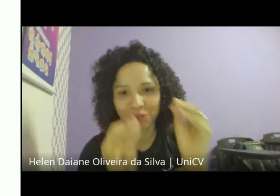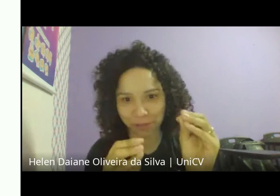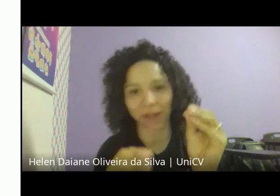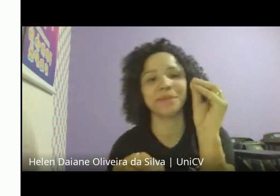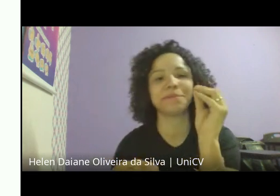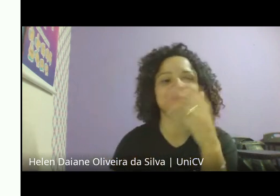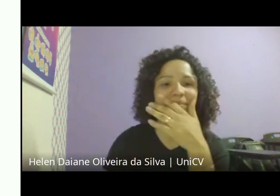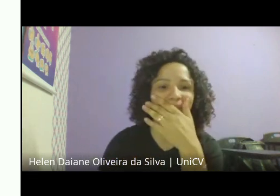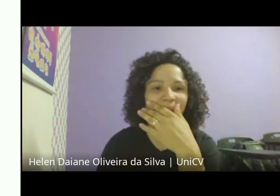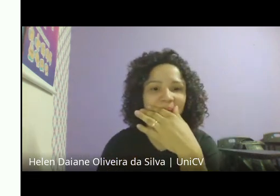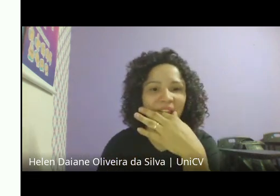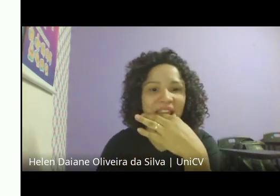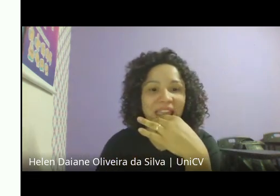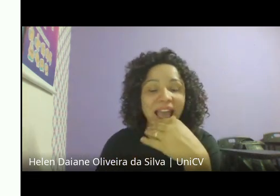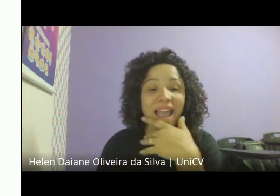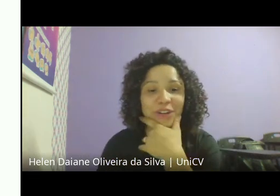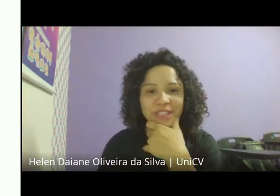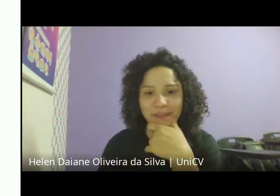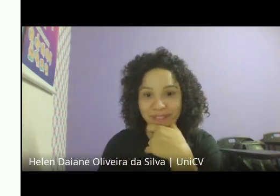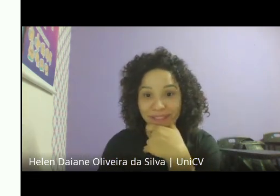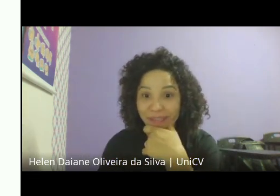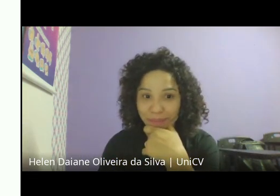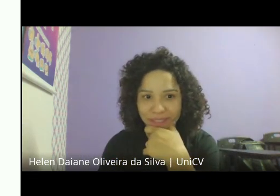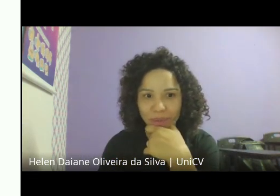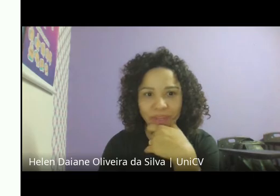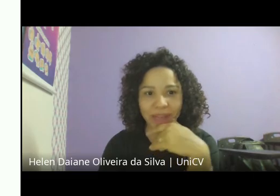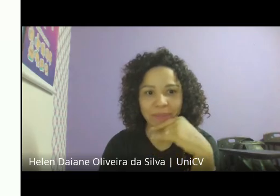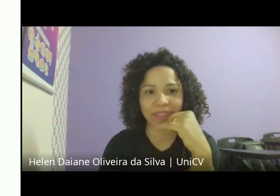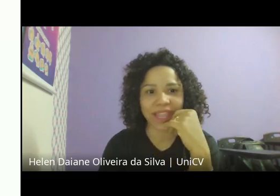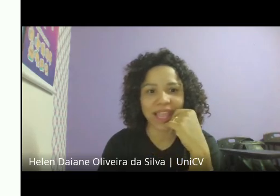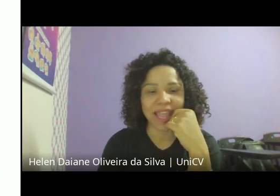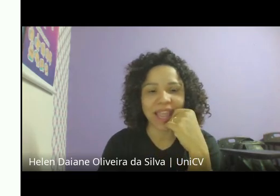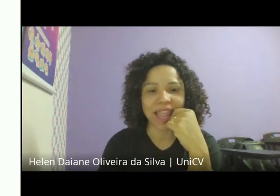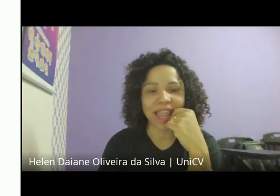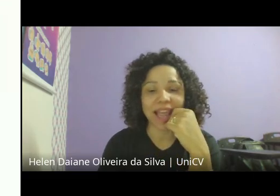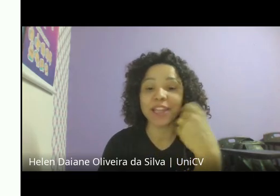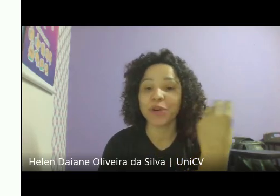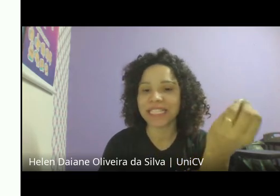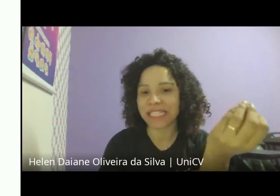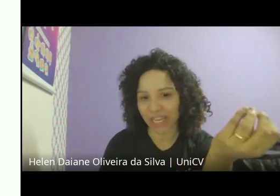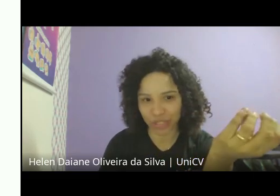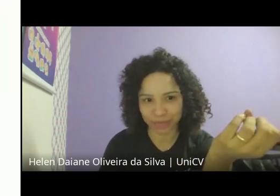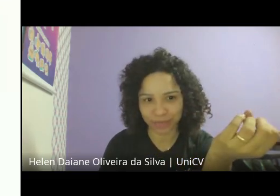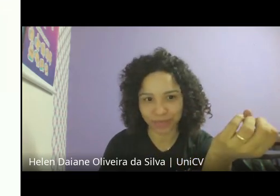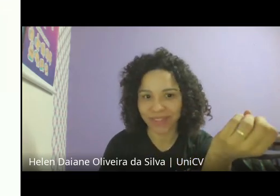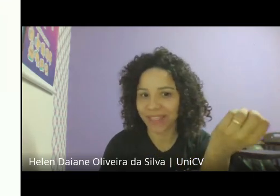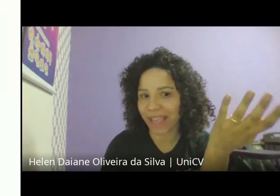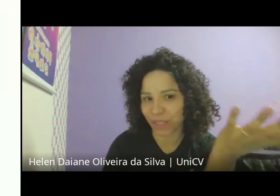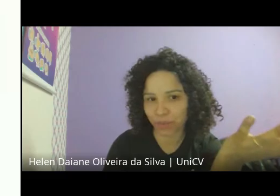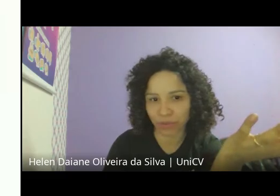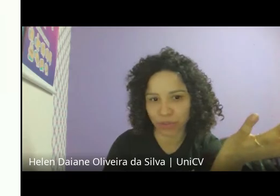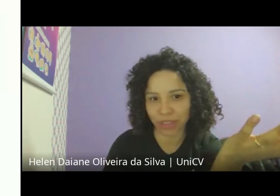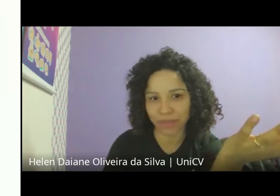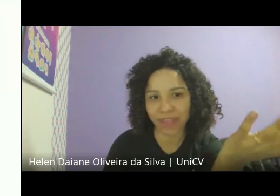maneira visual. Aí nós temos na Libras o quê? A iconicidade. O que